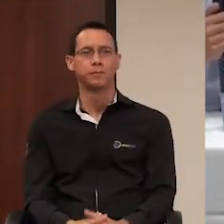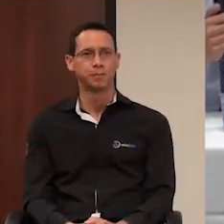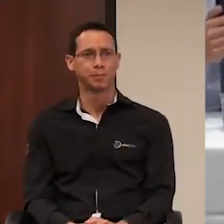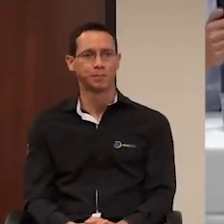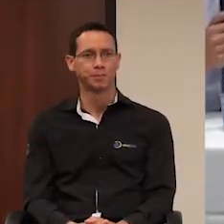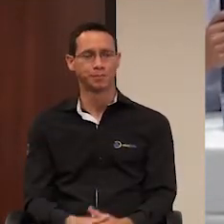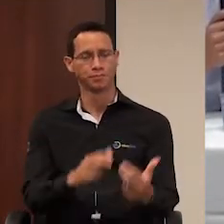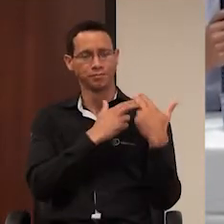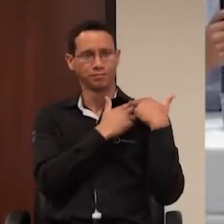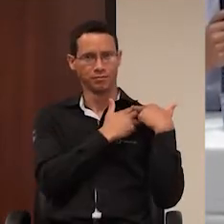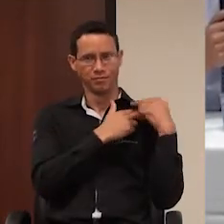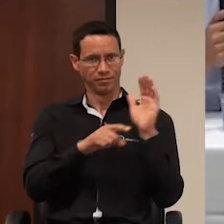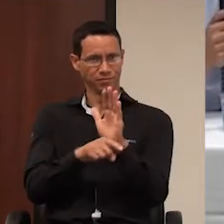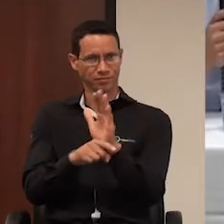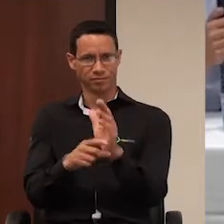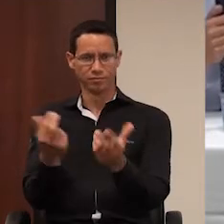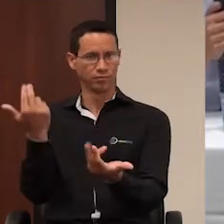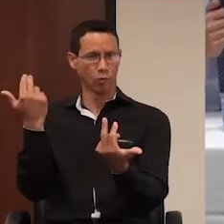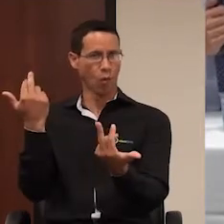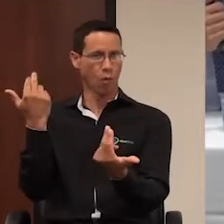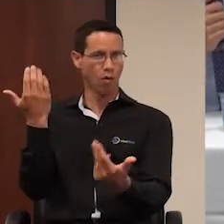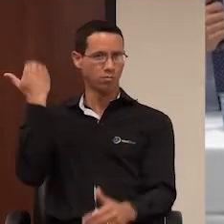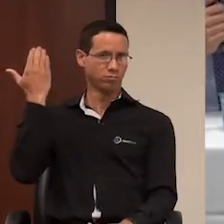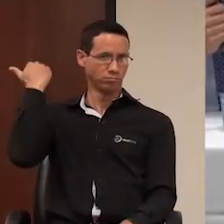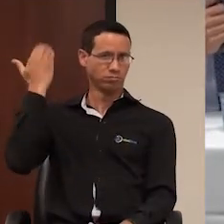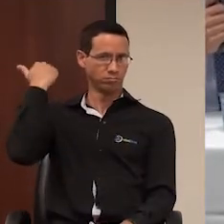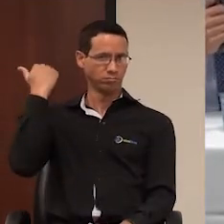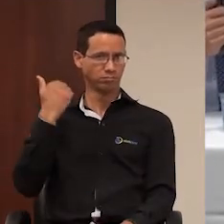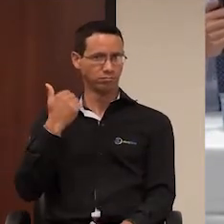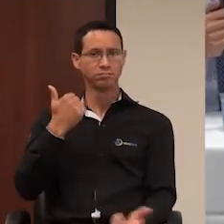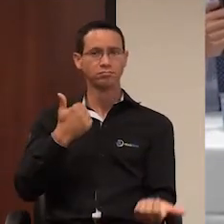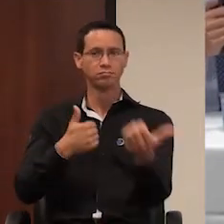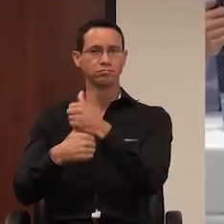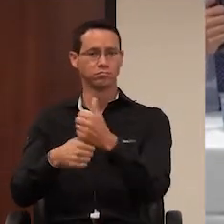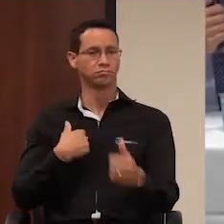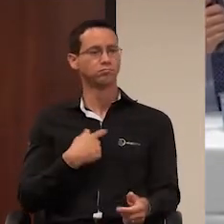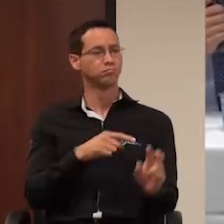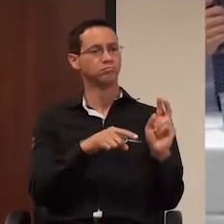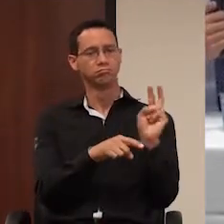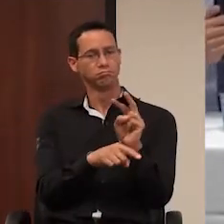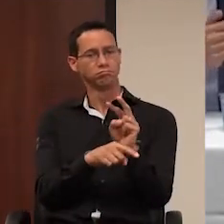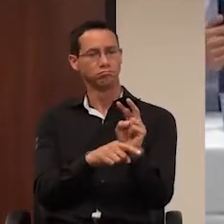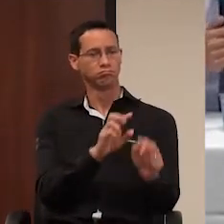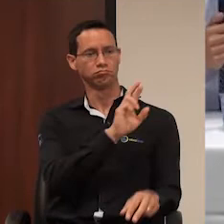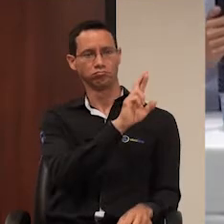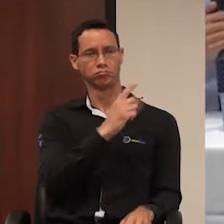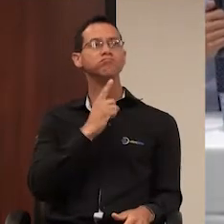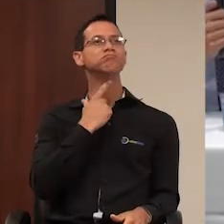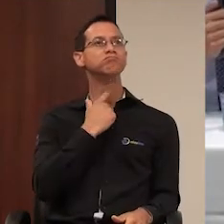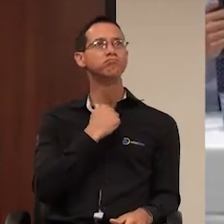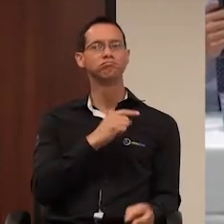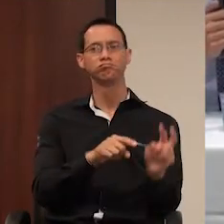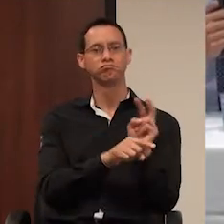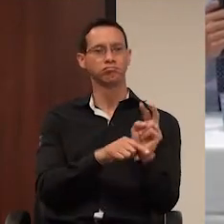curatela vai continuar sendo o que era antes. Que é a substituição da vontade do curatelado pela vontade do curador, porque afinal de contas eu não consegui investigar quais eram